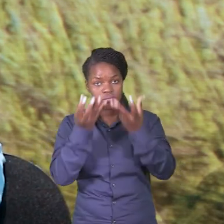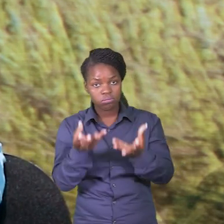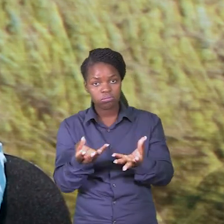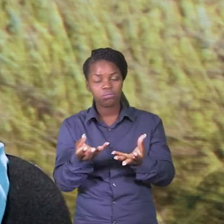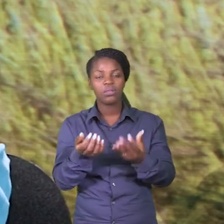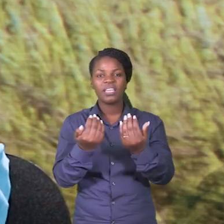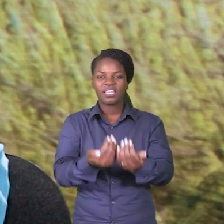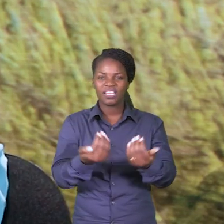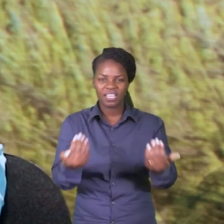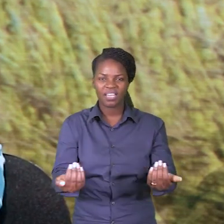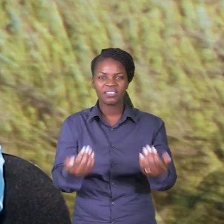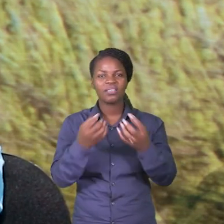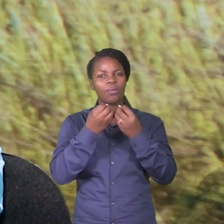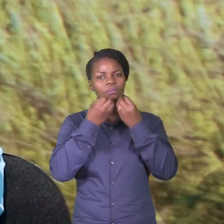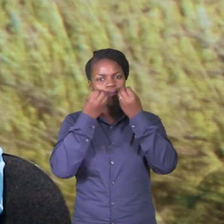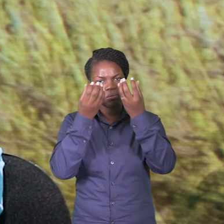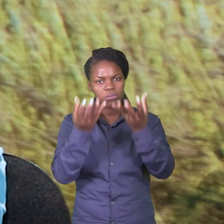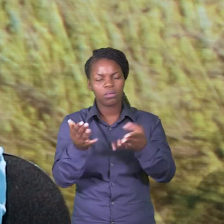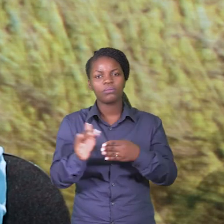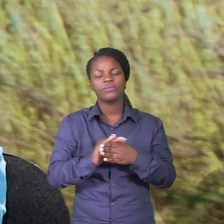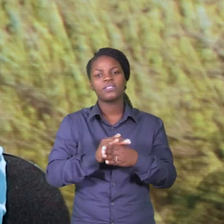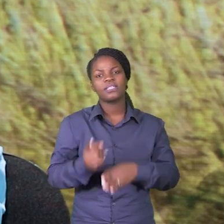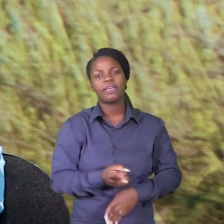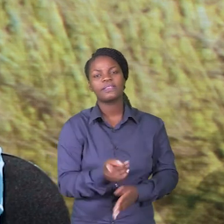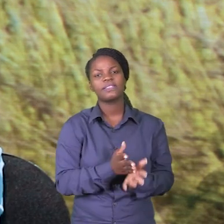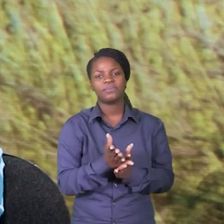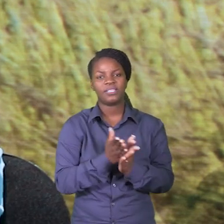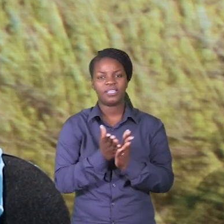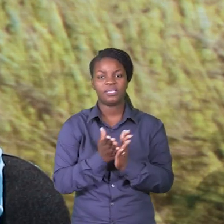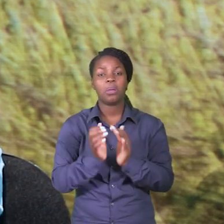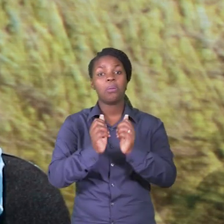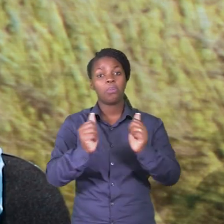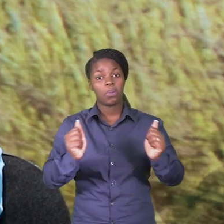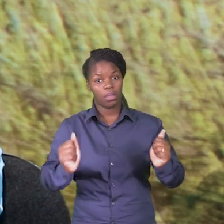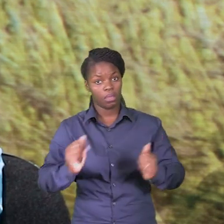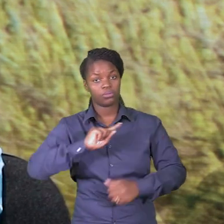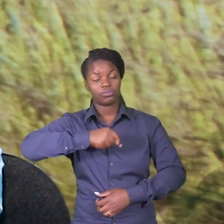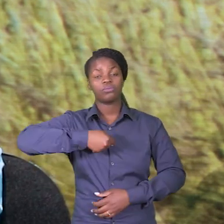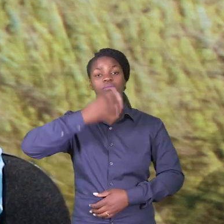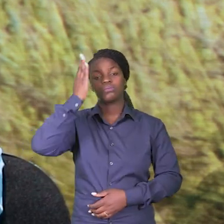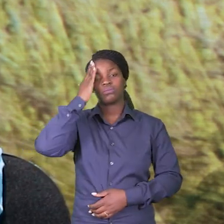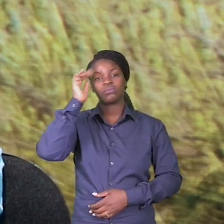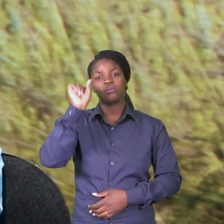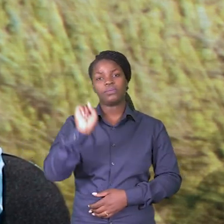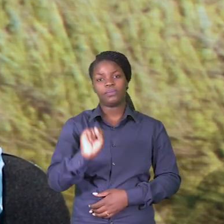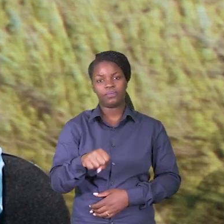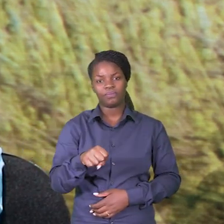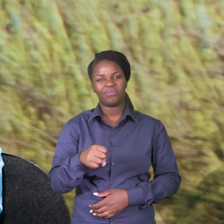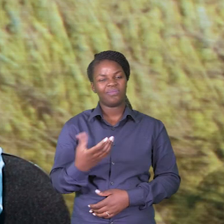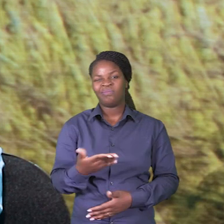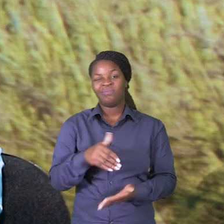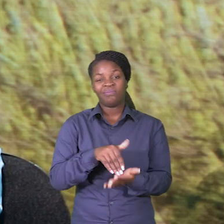mais crianças estão a denunciar estão a usar estes mecanismos mas mesmo assim nós sabemos que ainda